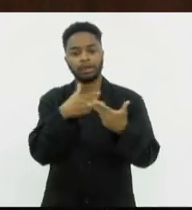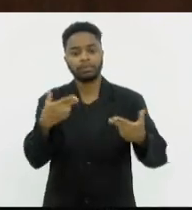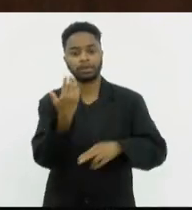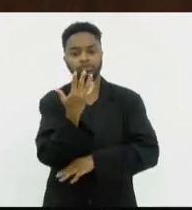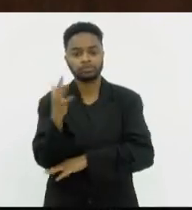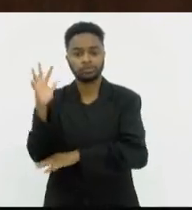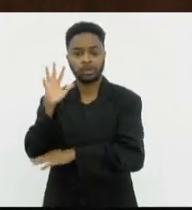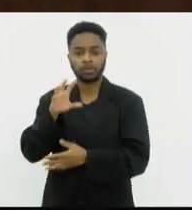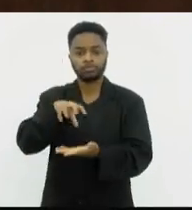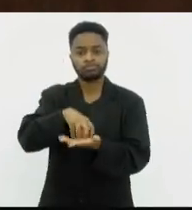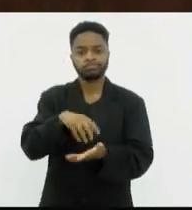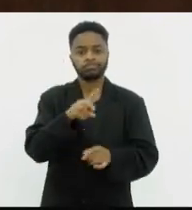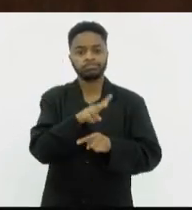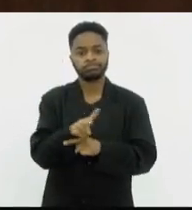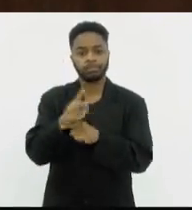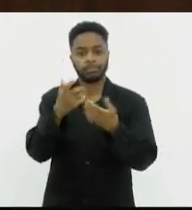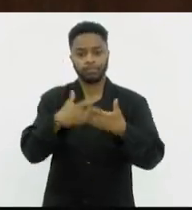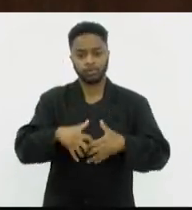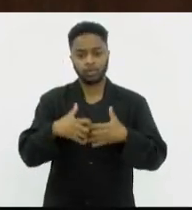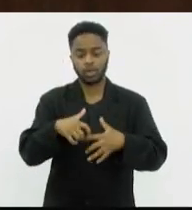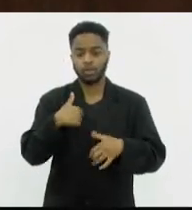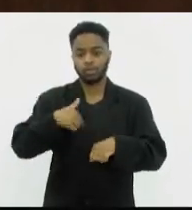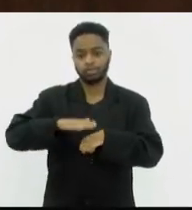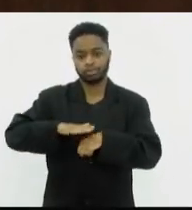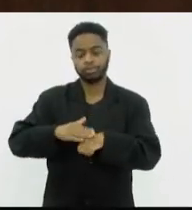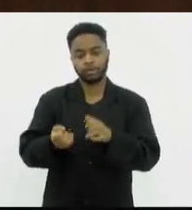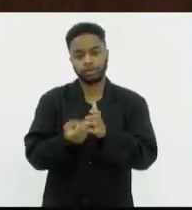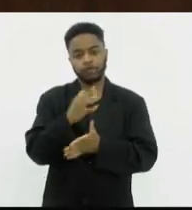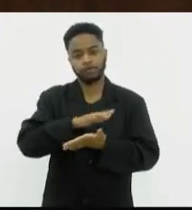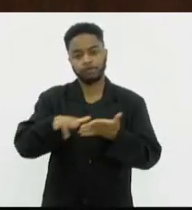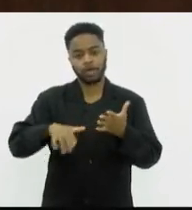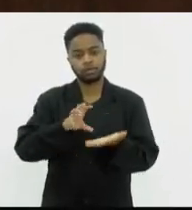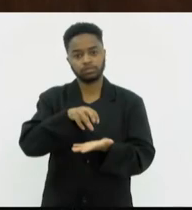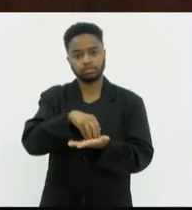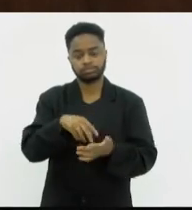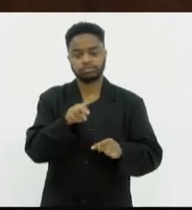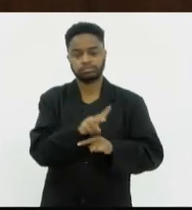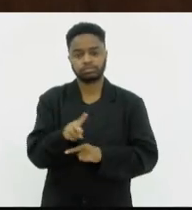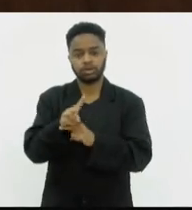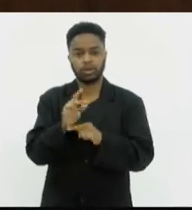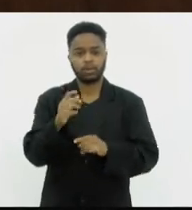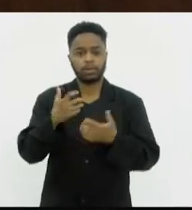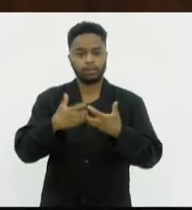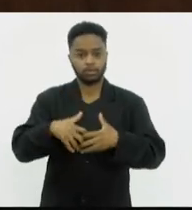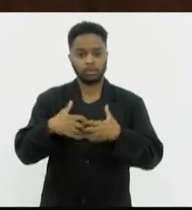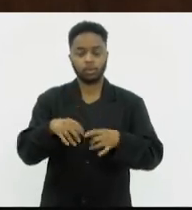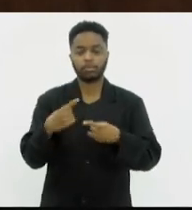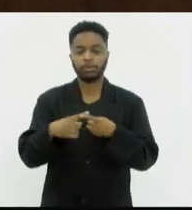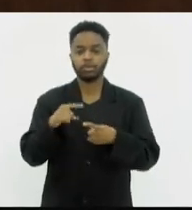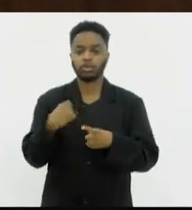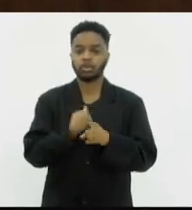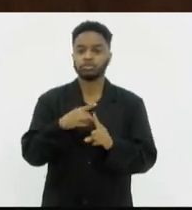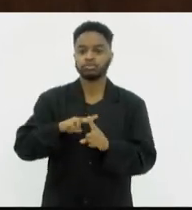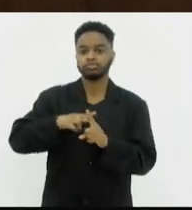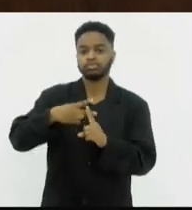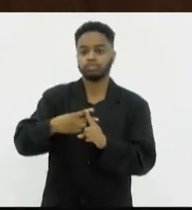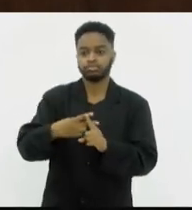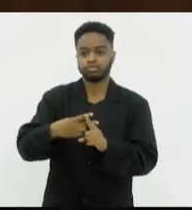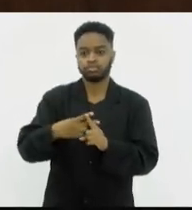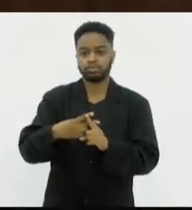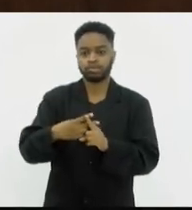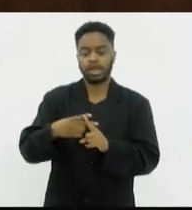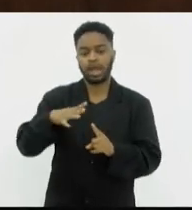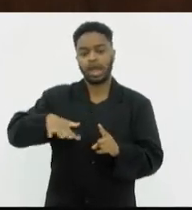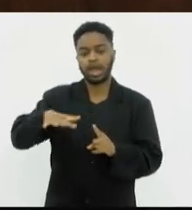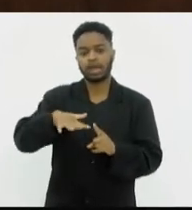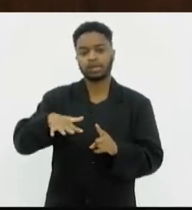Unidades de Conservação em Petrópolis. Eu mesmo criei várias unidades de conservação em Petrópolis. Nós duplicamos o Parque da Serra dos Órgãos,